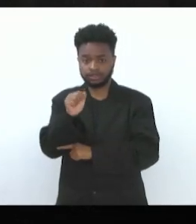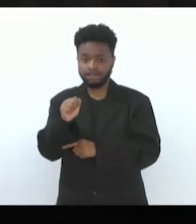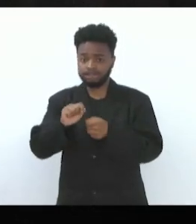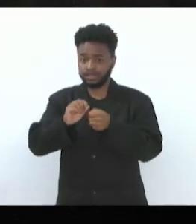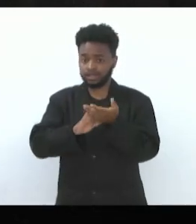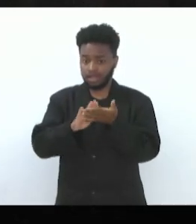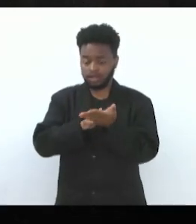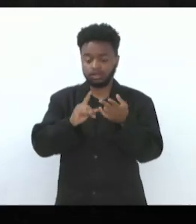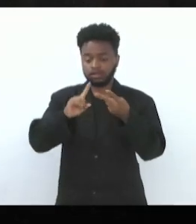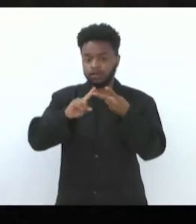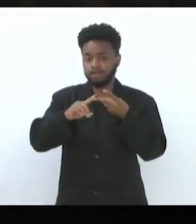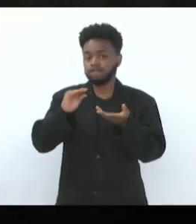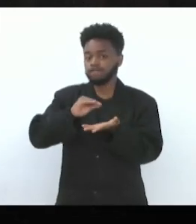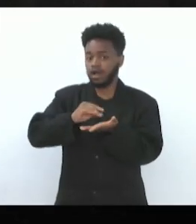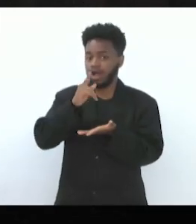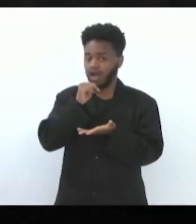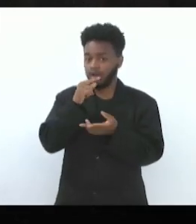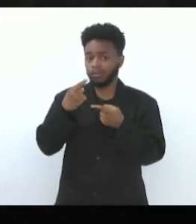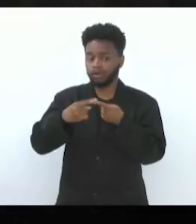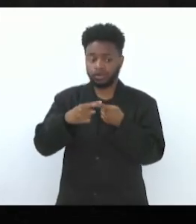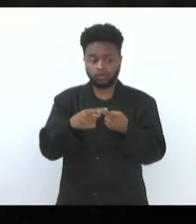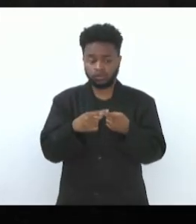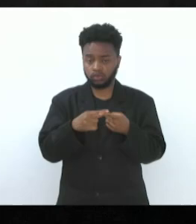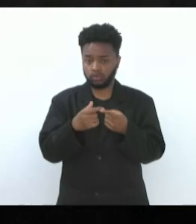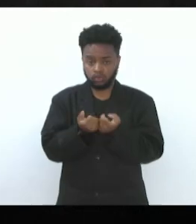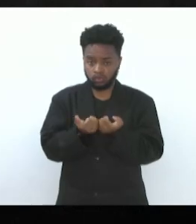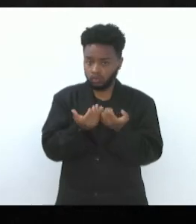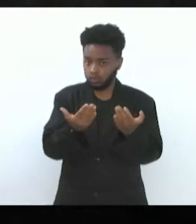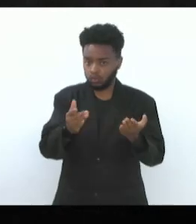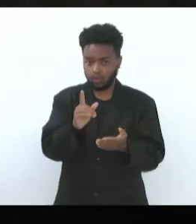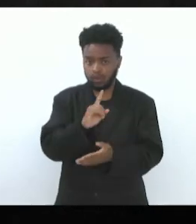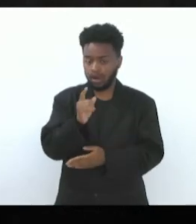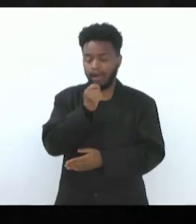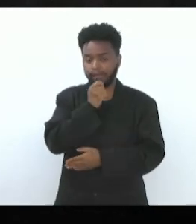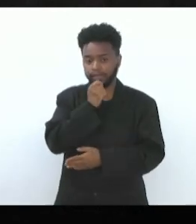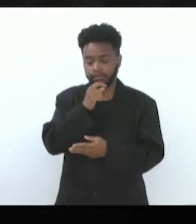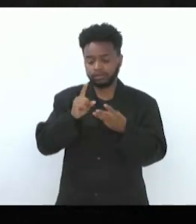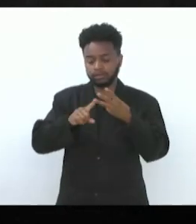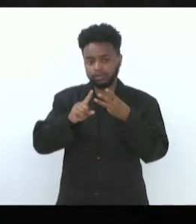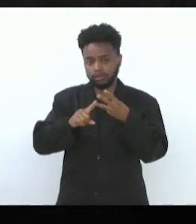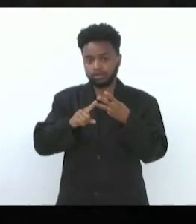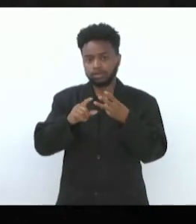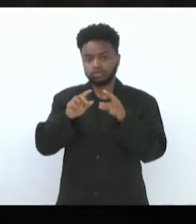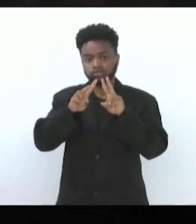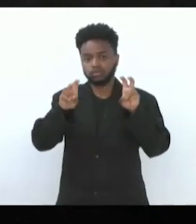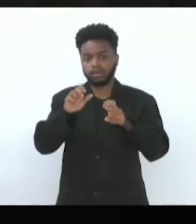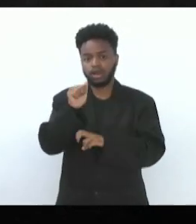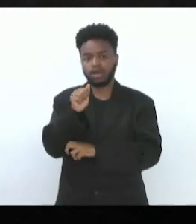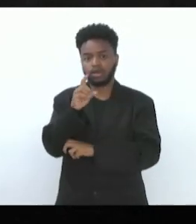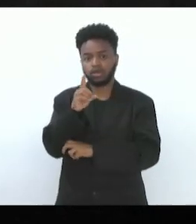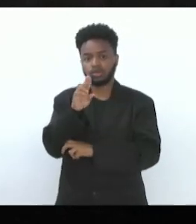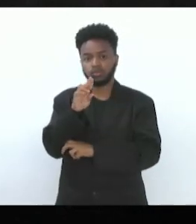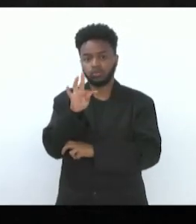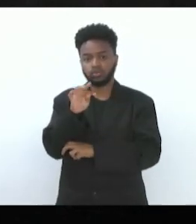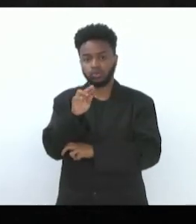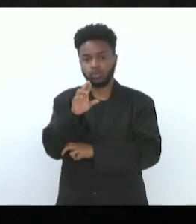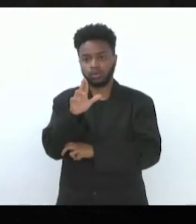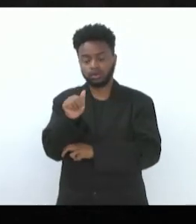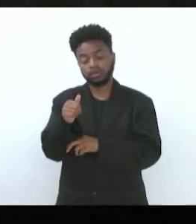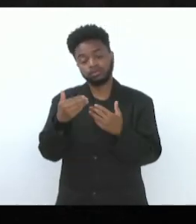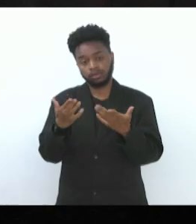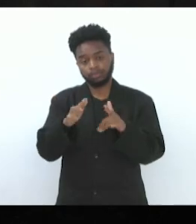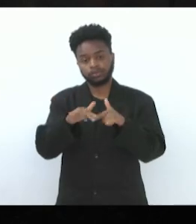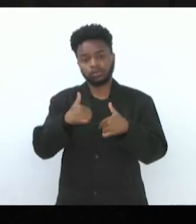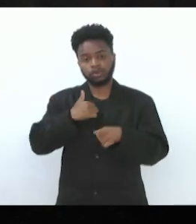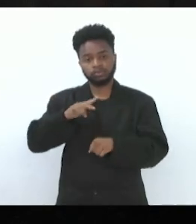que até hoje não voltou água na torneira de todo mundo, está faltando a água, e ao mesmo tempo a questão dessas adutoras. Então, era essa a minha questão de